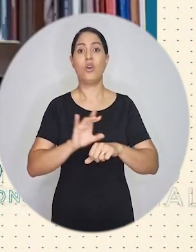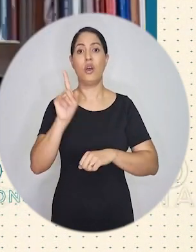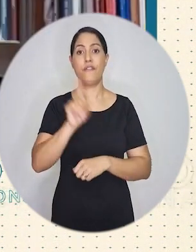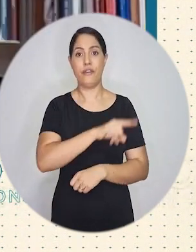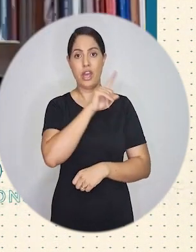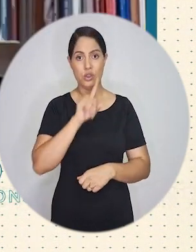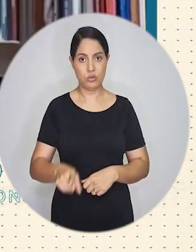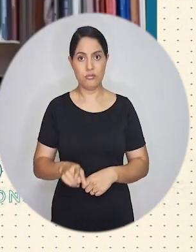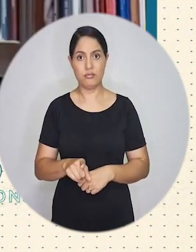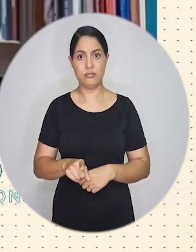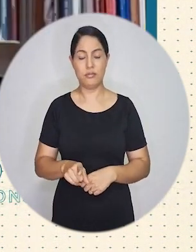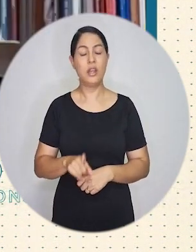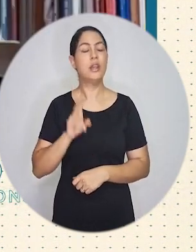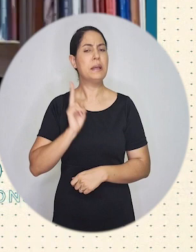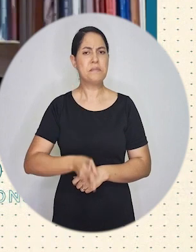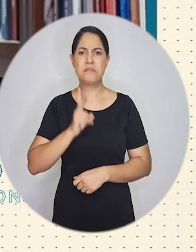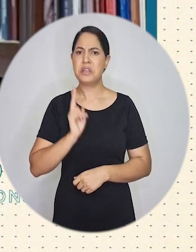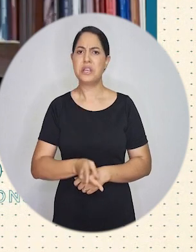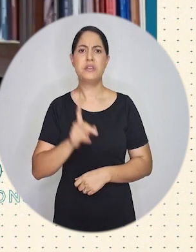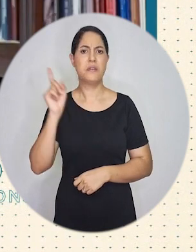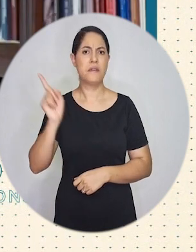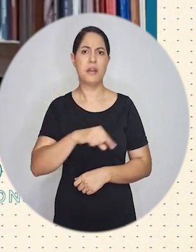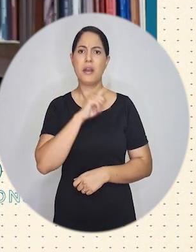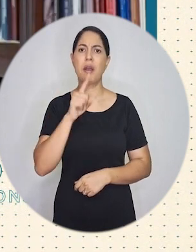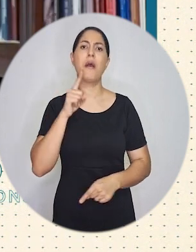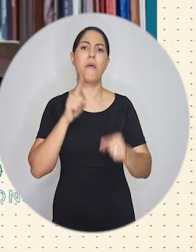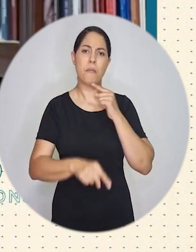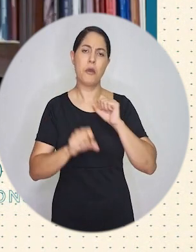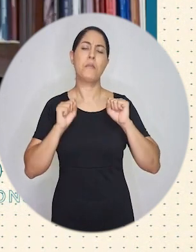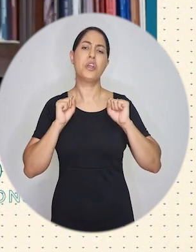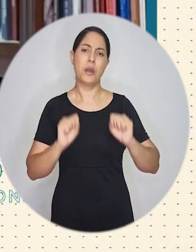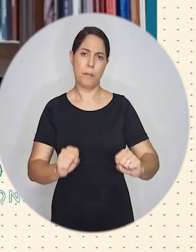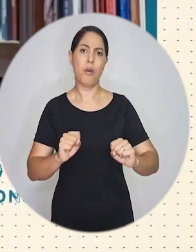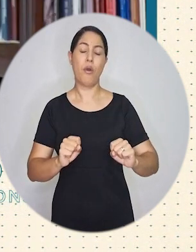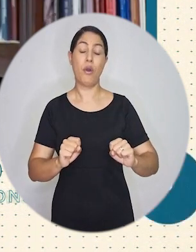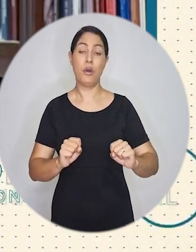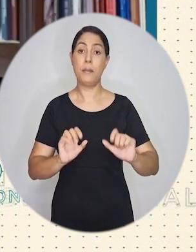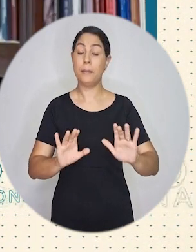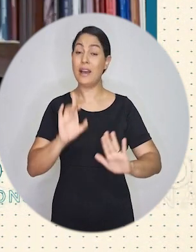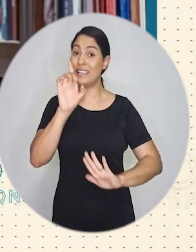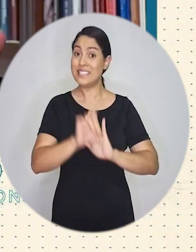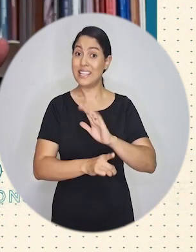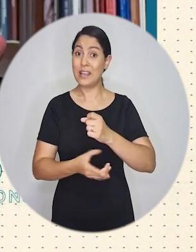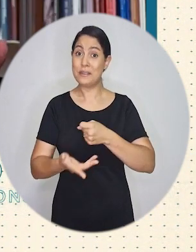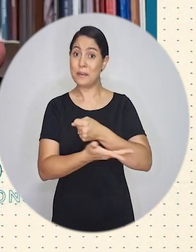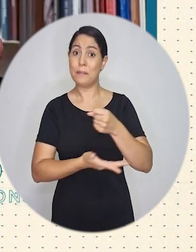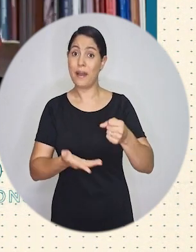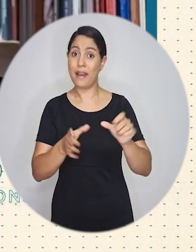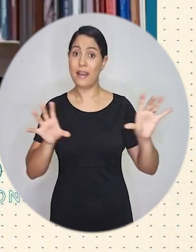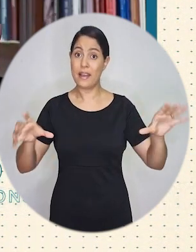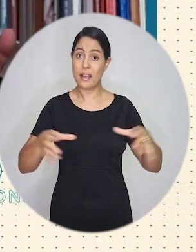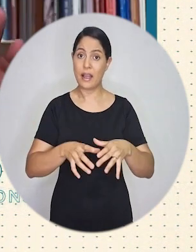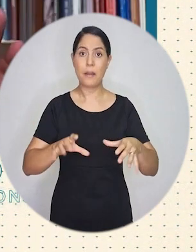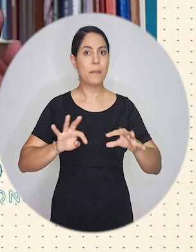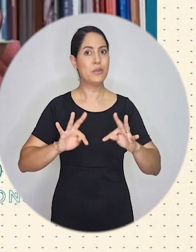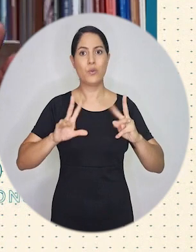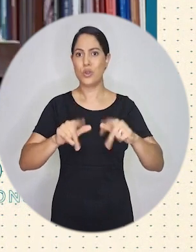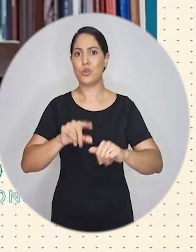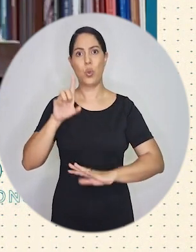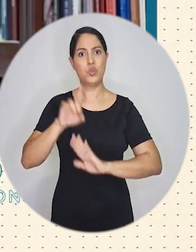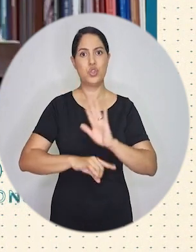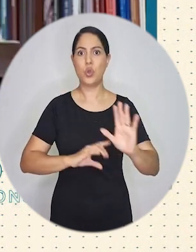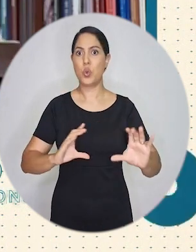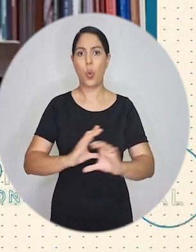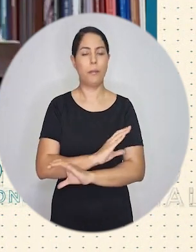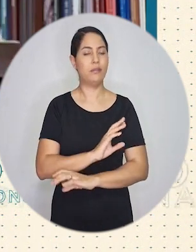vedada na Constituição, vedada e, sendo vedada, pode ser proibida. É um direito fundamental, mas não é um